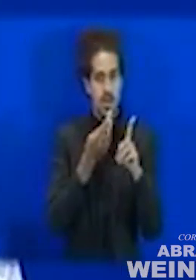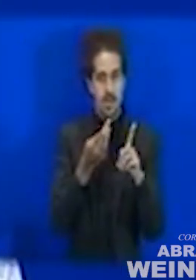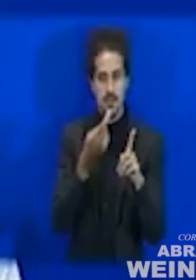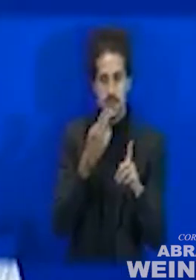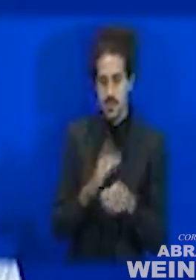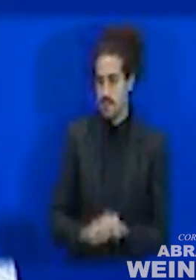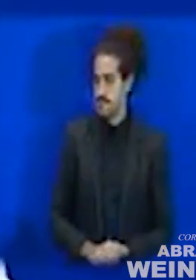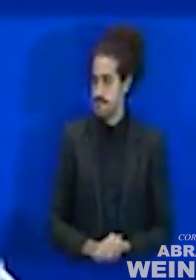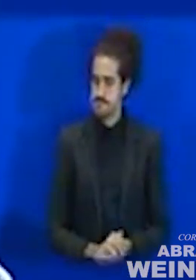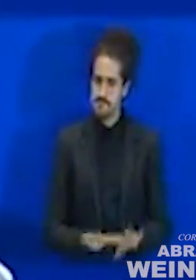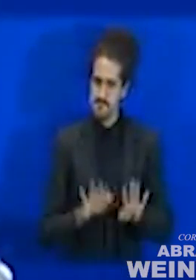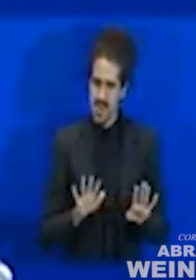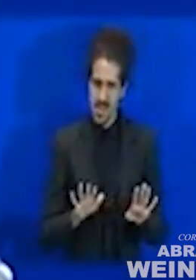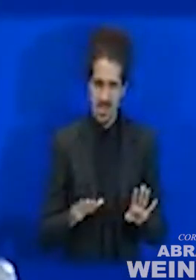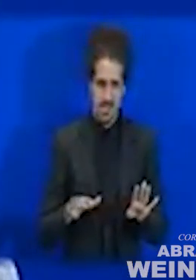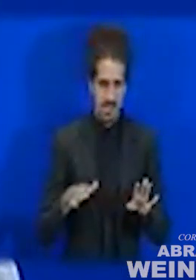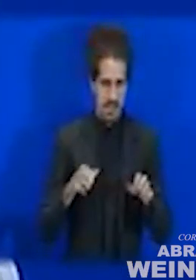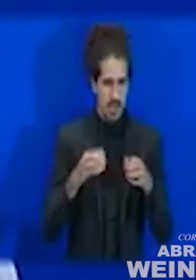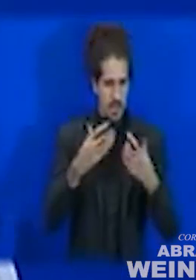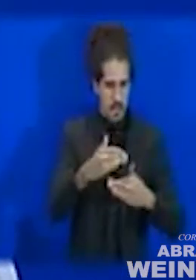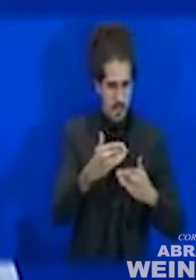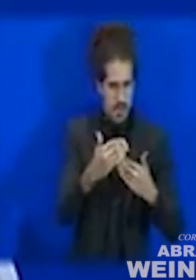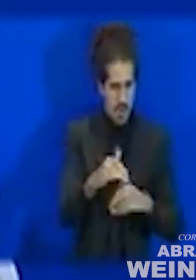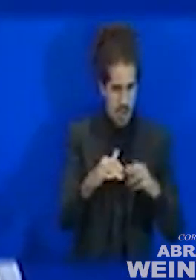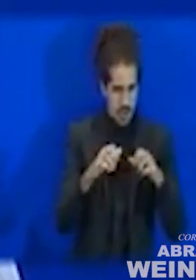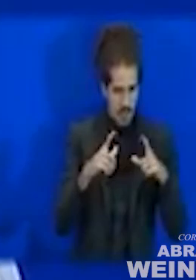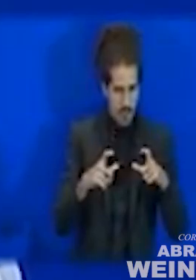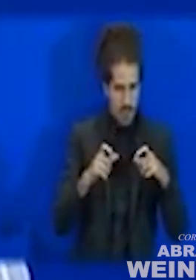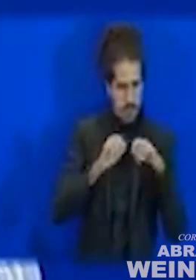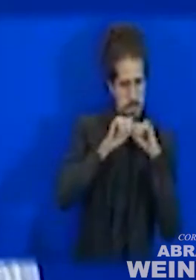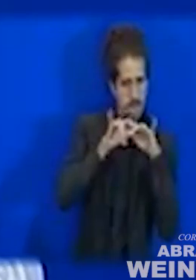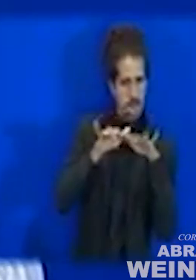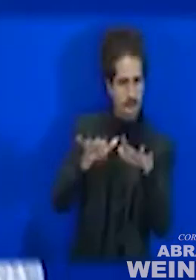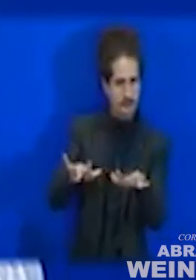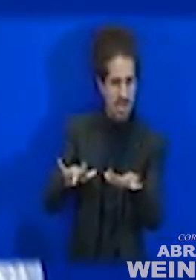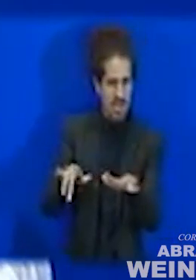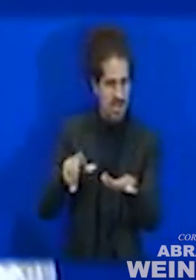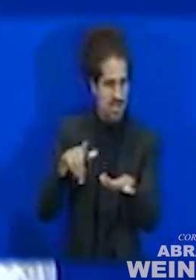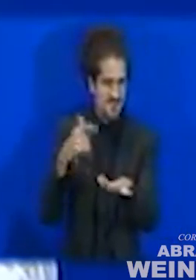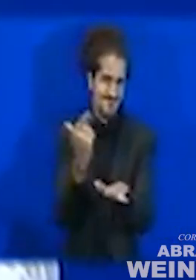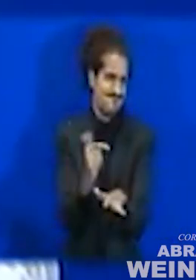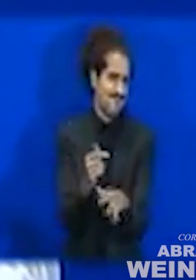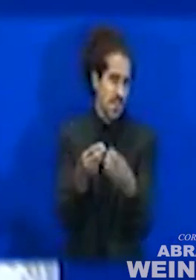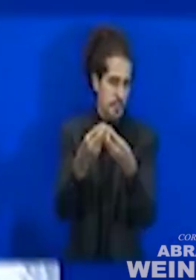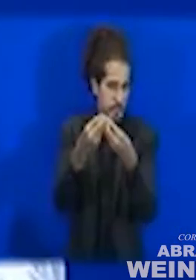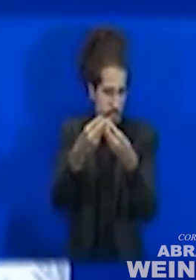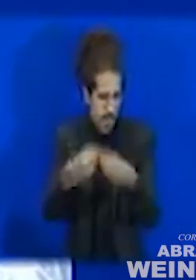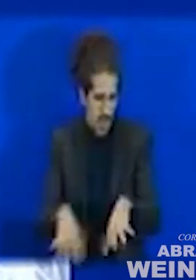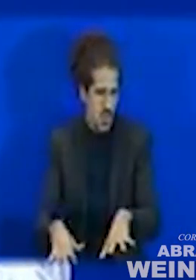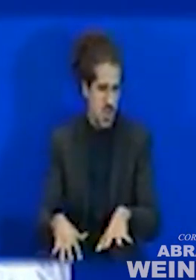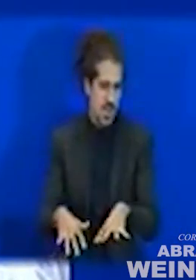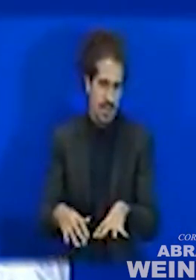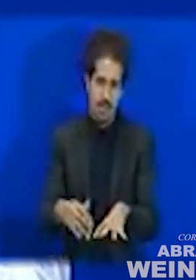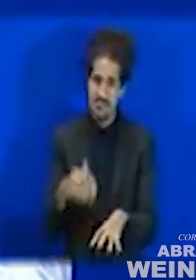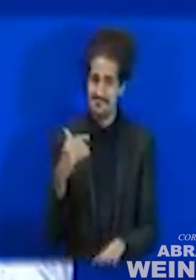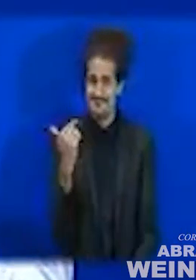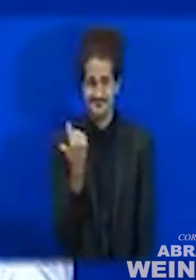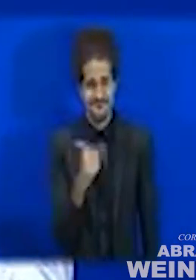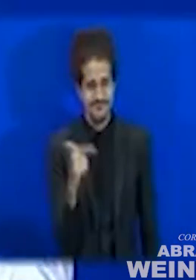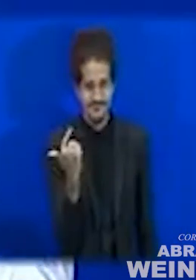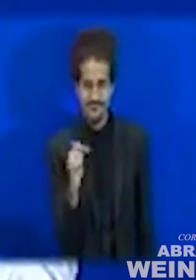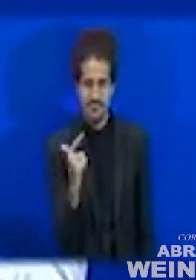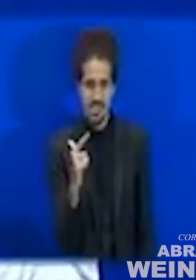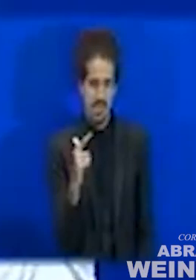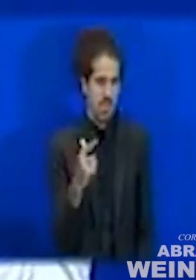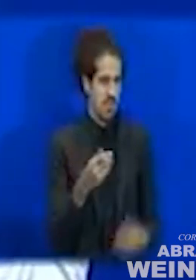objetivamente, não teve vazamento que prejudique, dá para caracterizar como vazamento. Não houve isso.